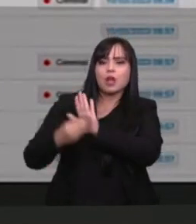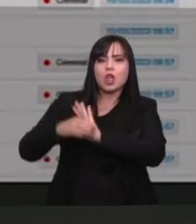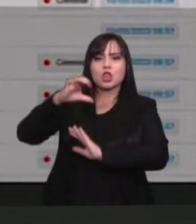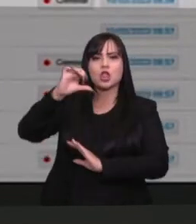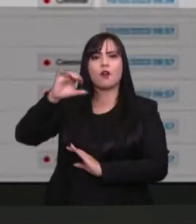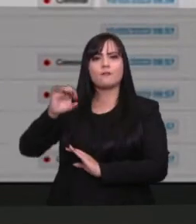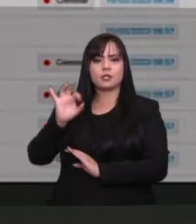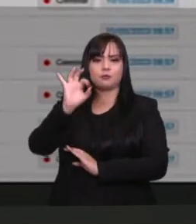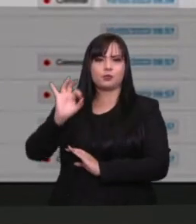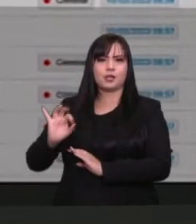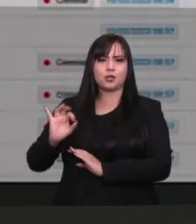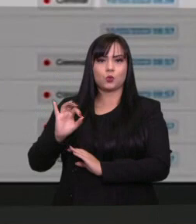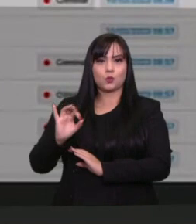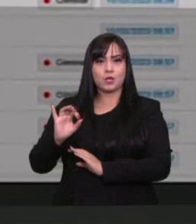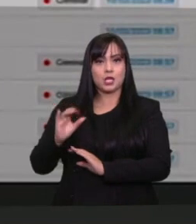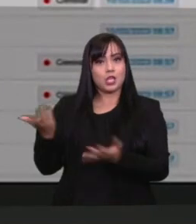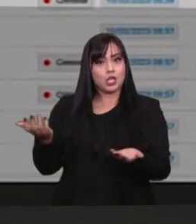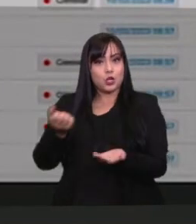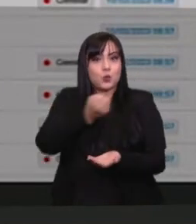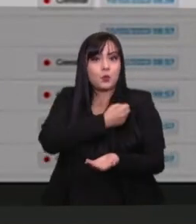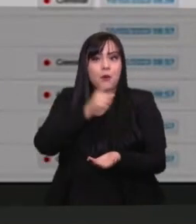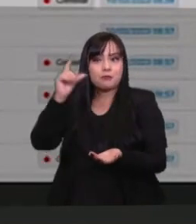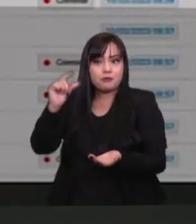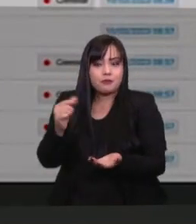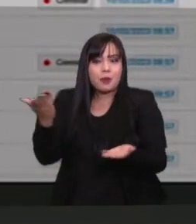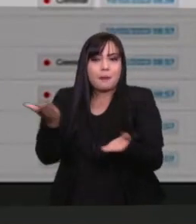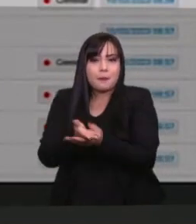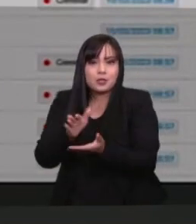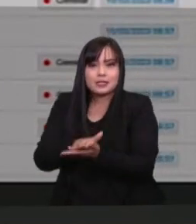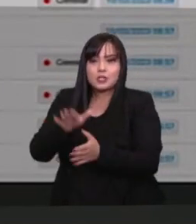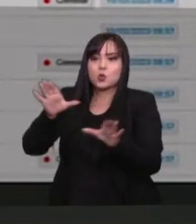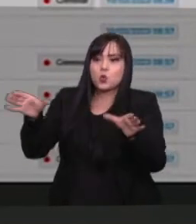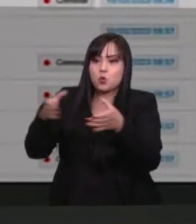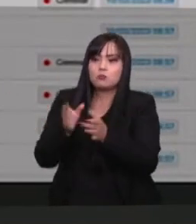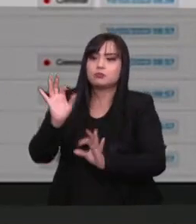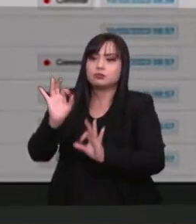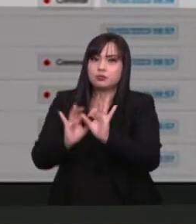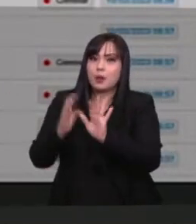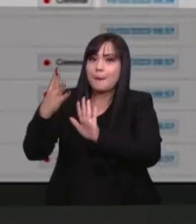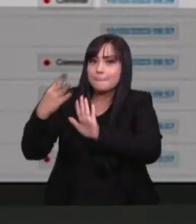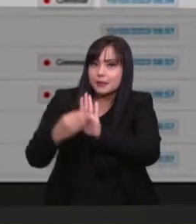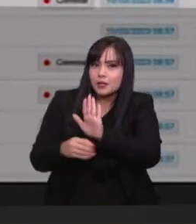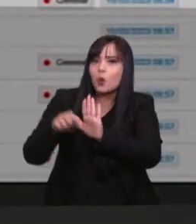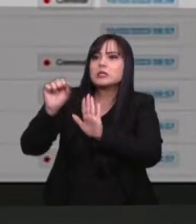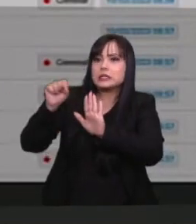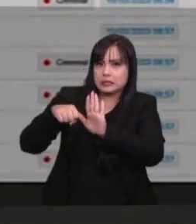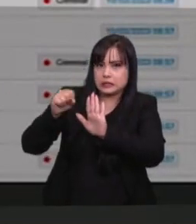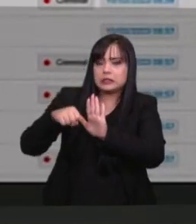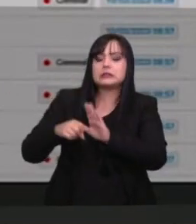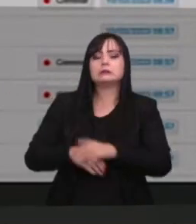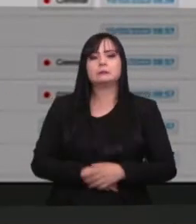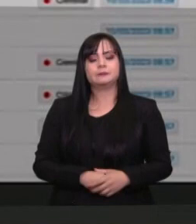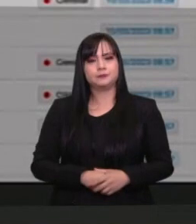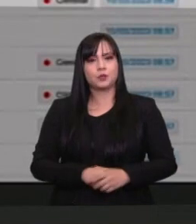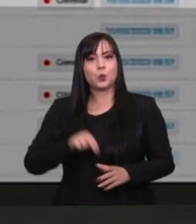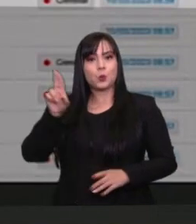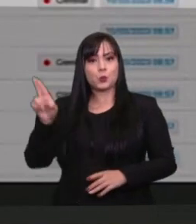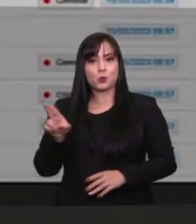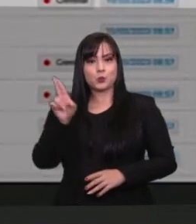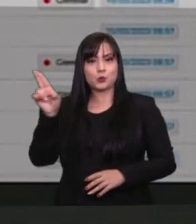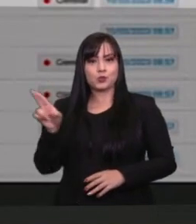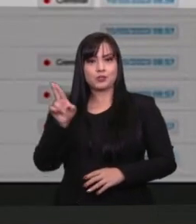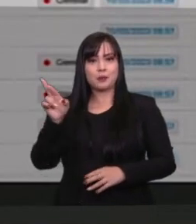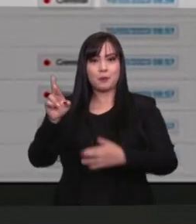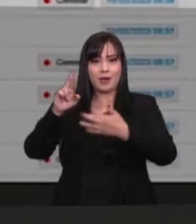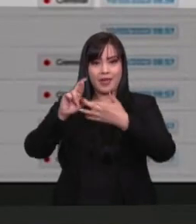90% e o número mínimo de processos para que um grupo seja formado que por padrão é 5 utilizamos o recurso